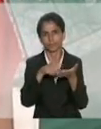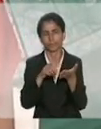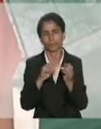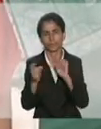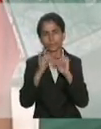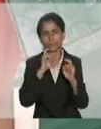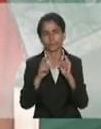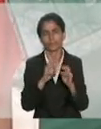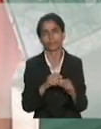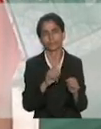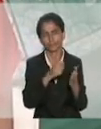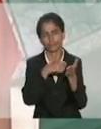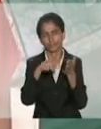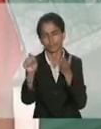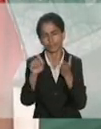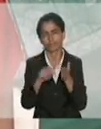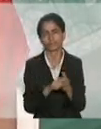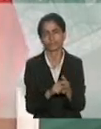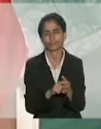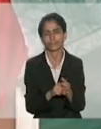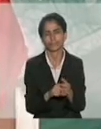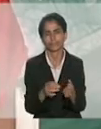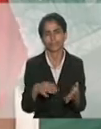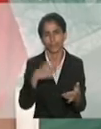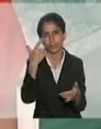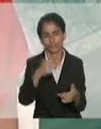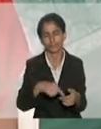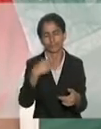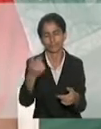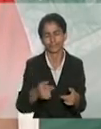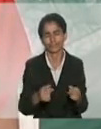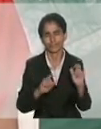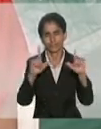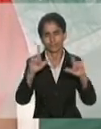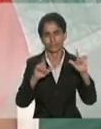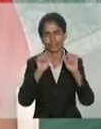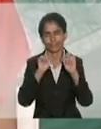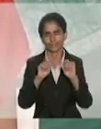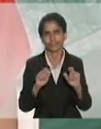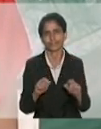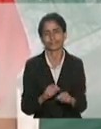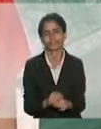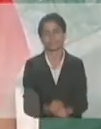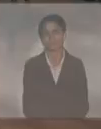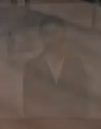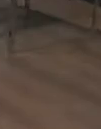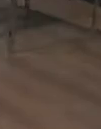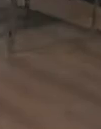alerjdebate@tvalerj.tv. Até a próxima. TV Alerj, o canal do Povo Fluminense.